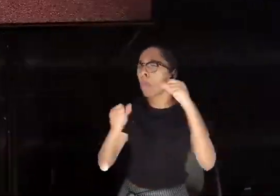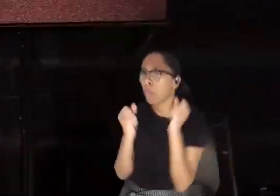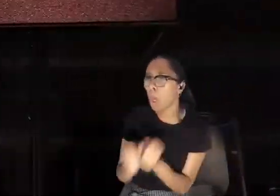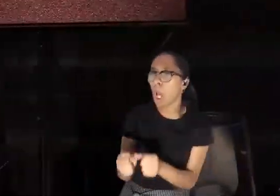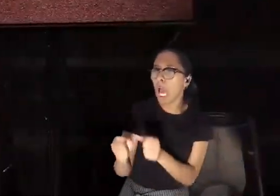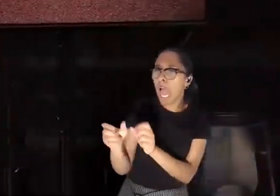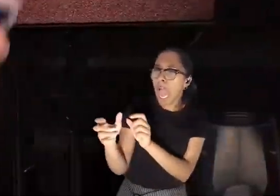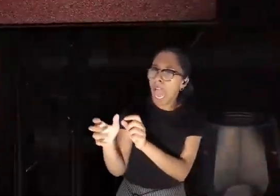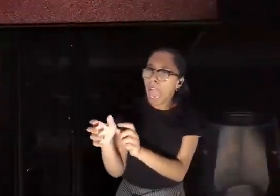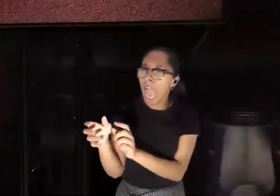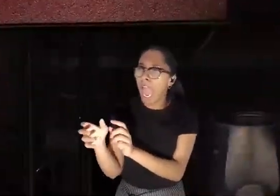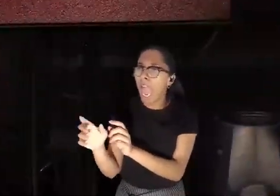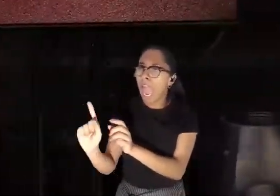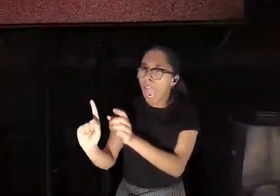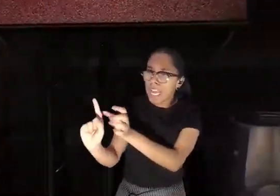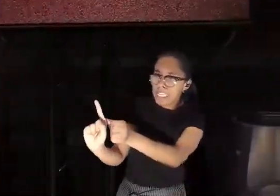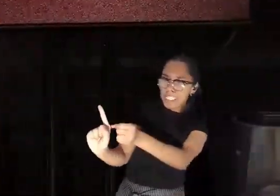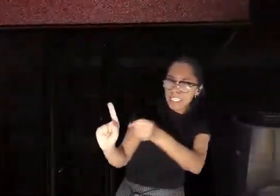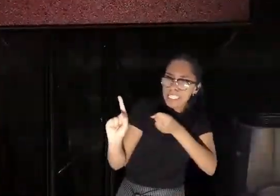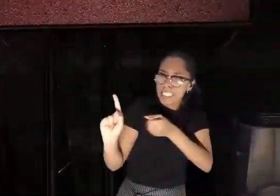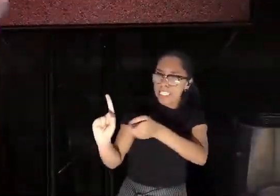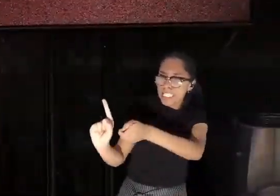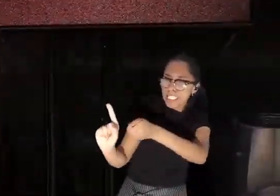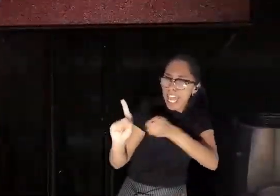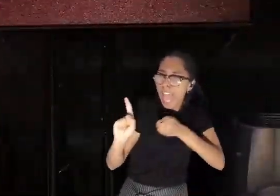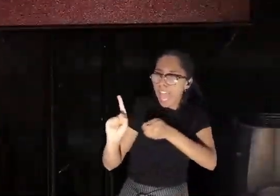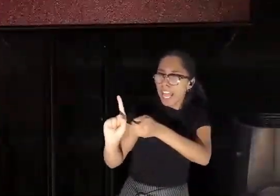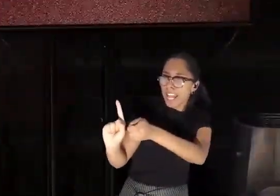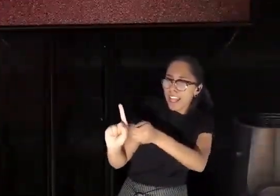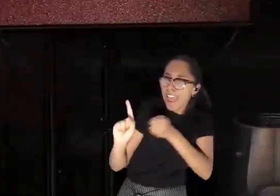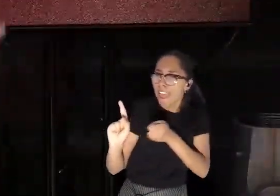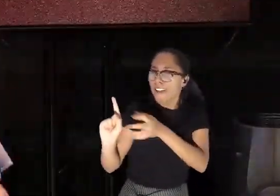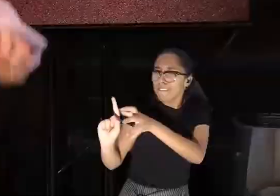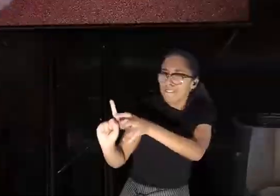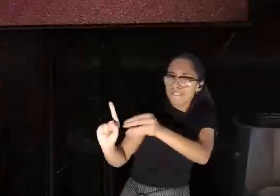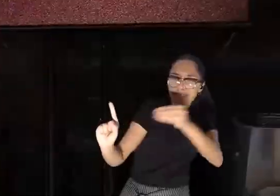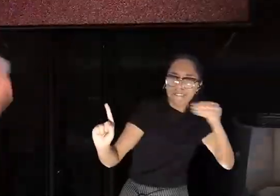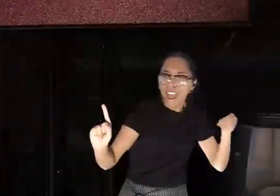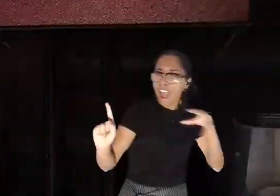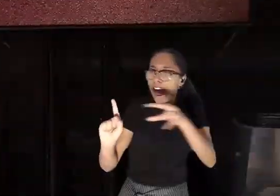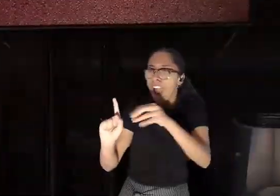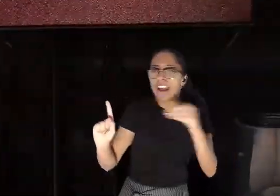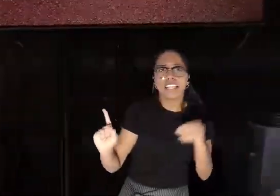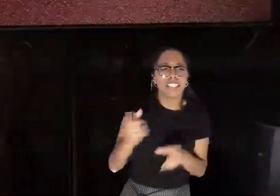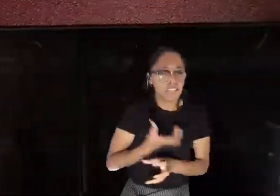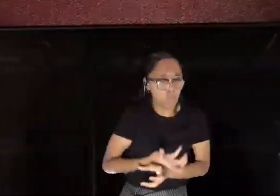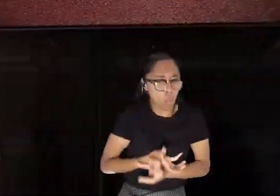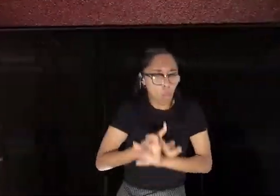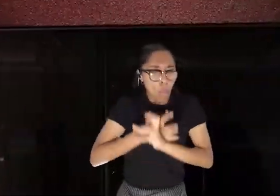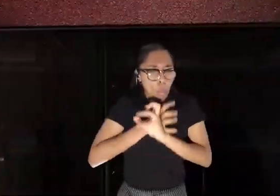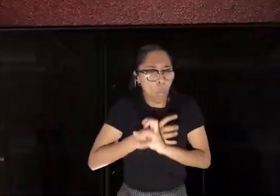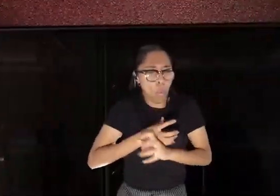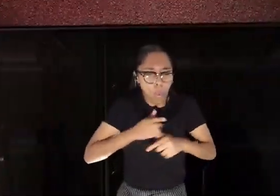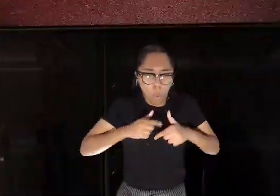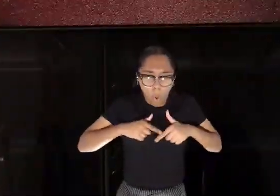Espírito põe, põe, põe, põe, põe, põe, jorra, jorra, jorra, jorra, jorra,